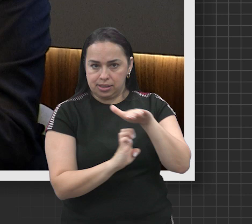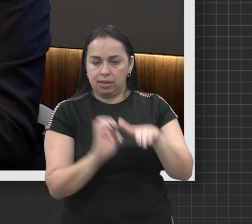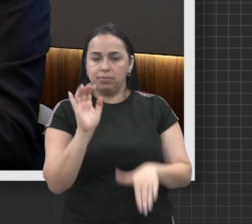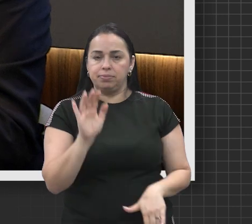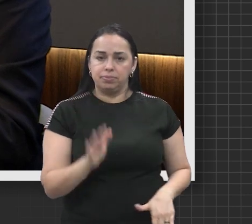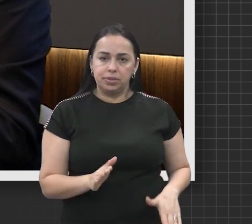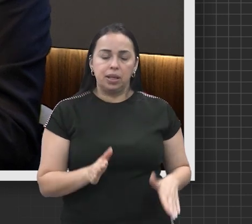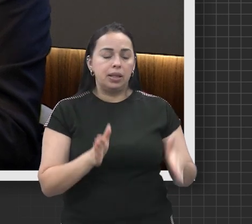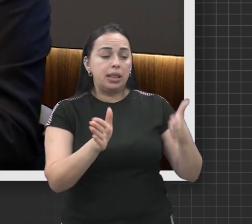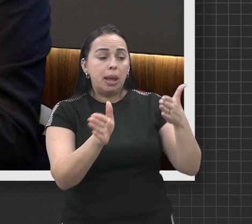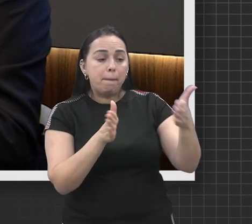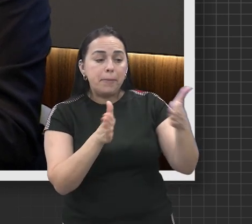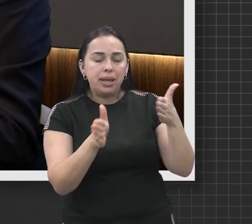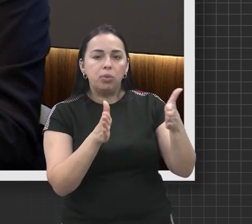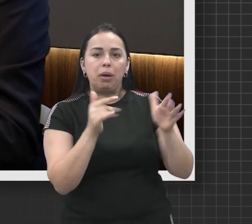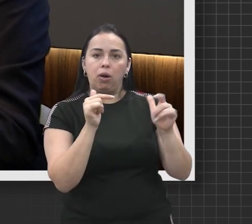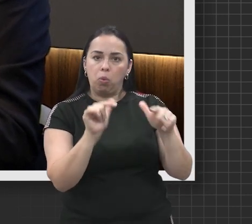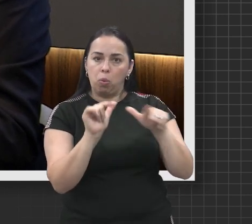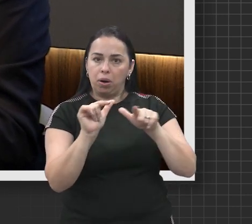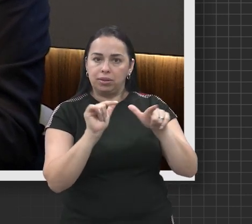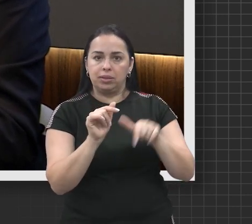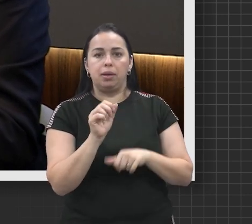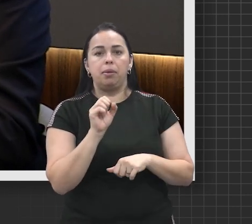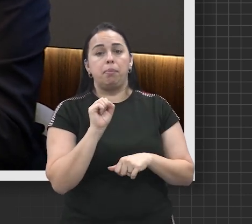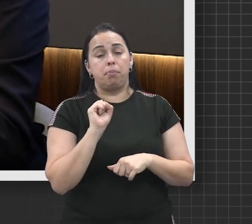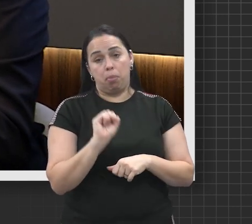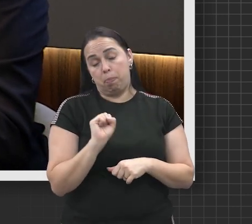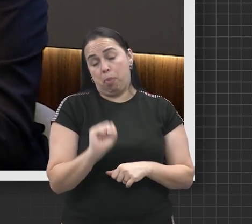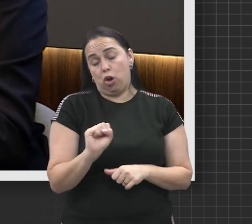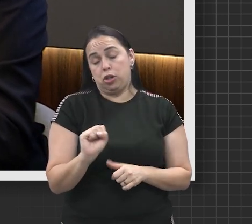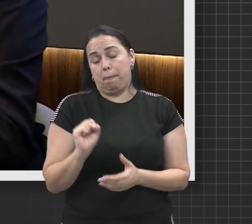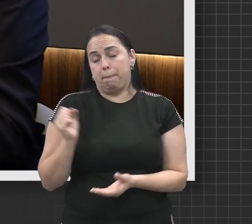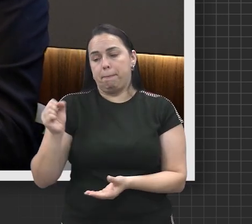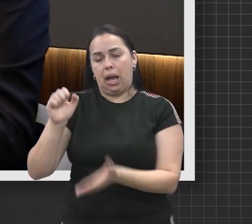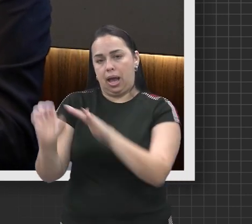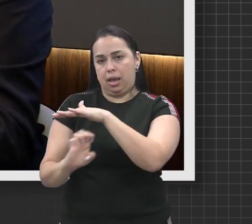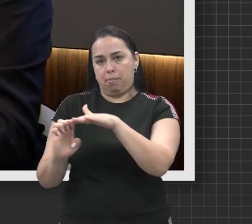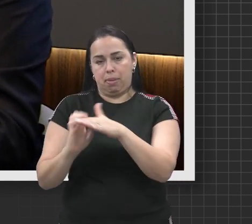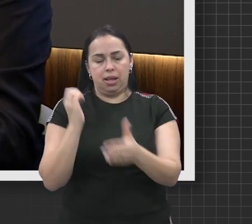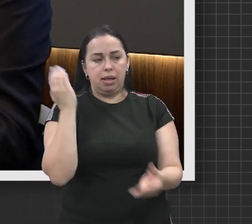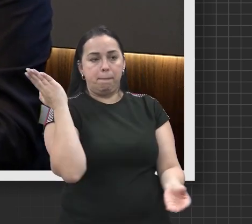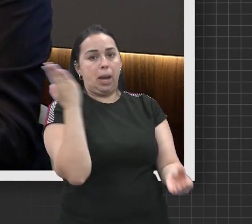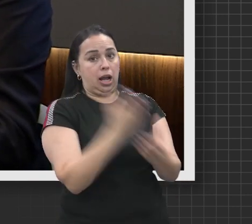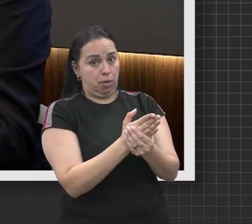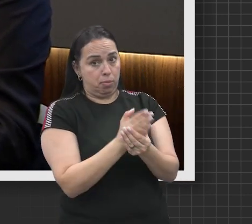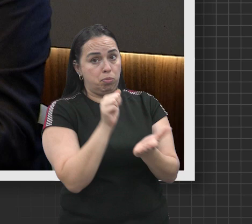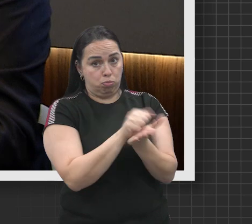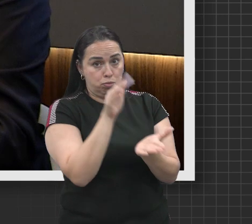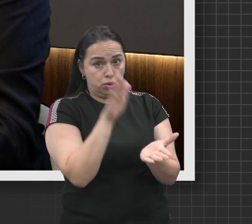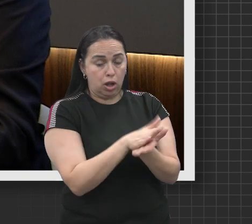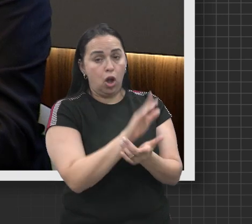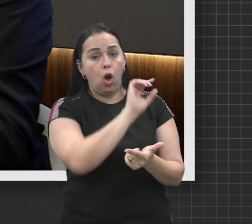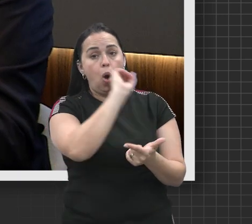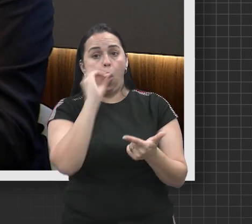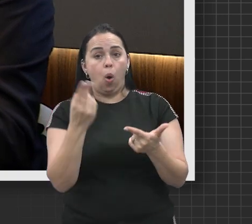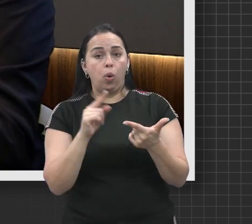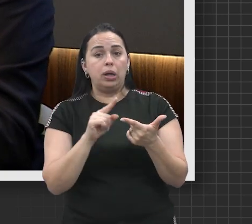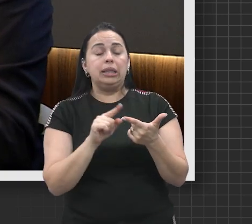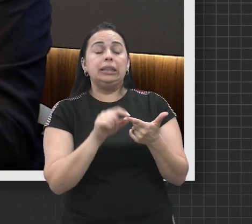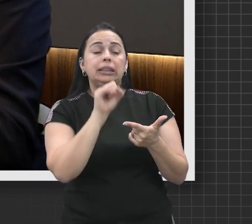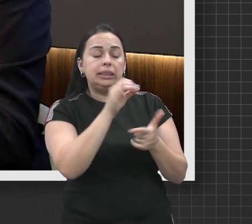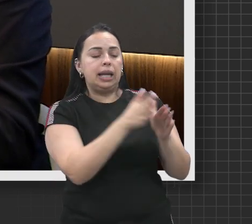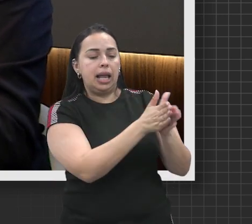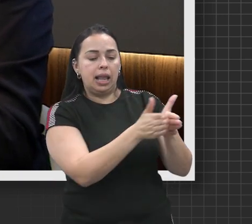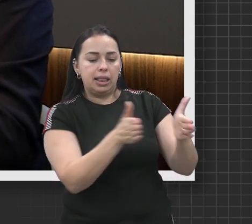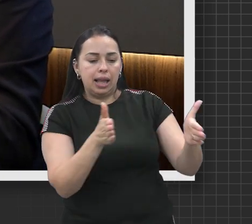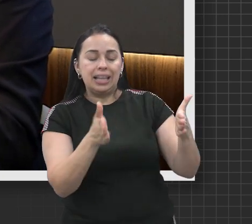empregado naquele momento em que ele é dispensado. Então existem algumas formas. Ele pode ser indenizado, então a empresa dispensa o empregado e indeniza ele